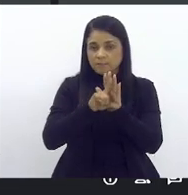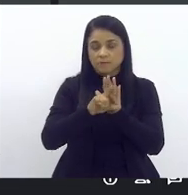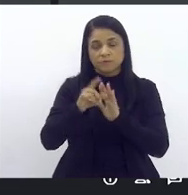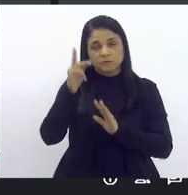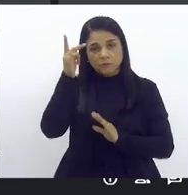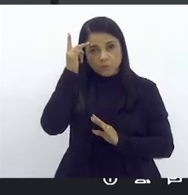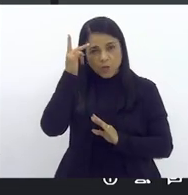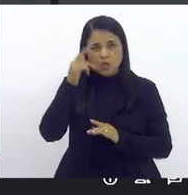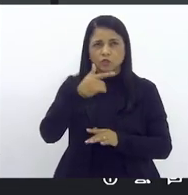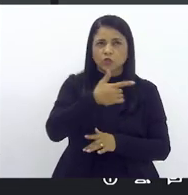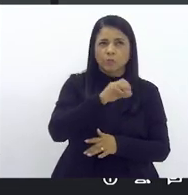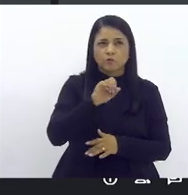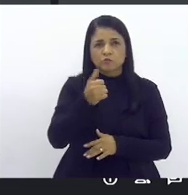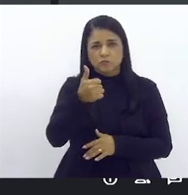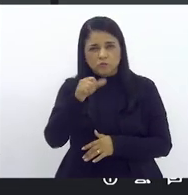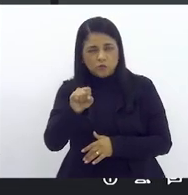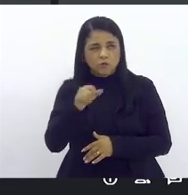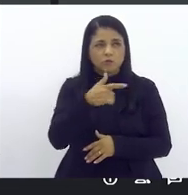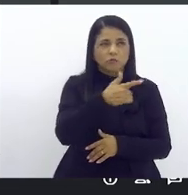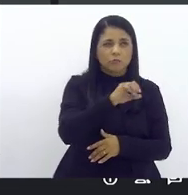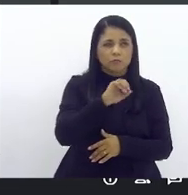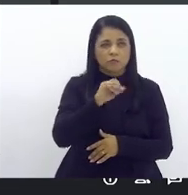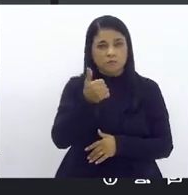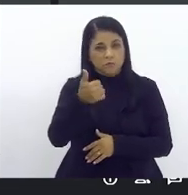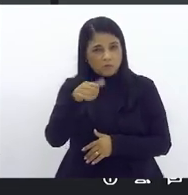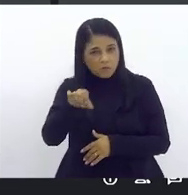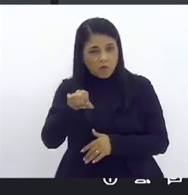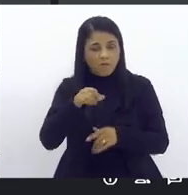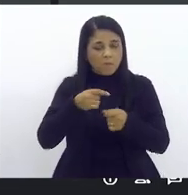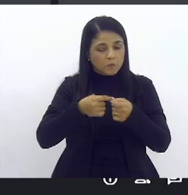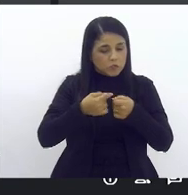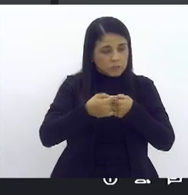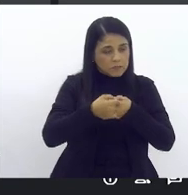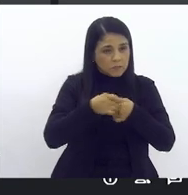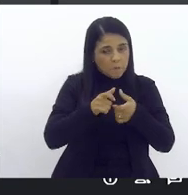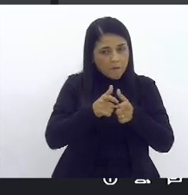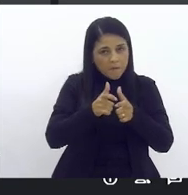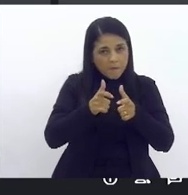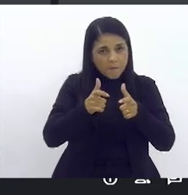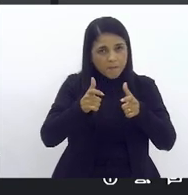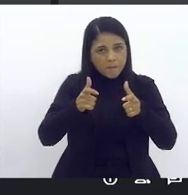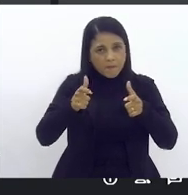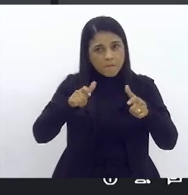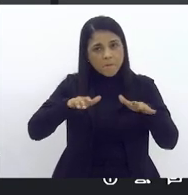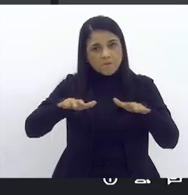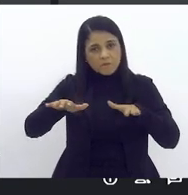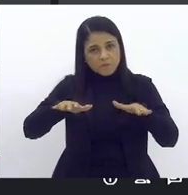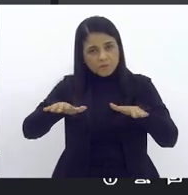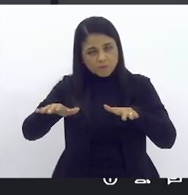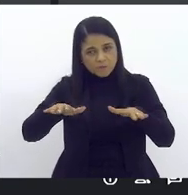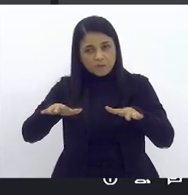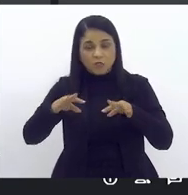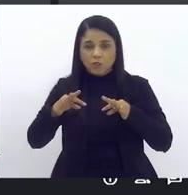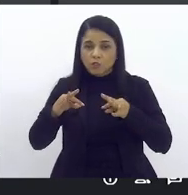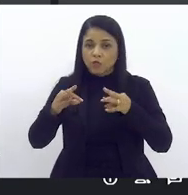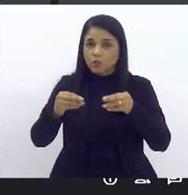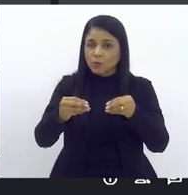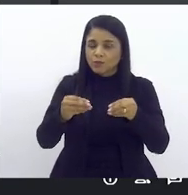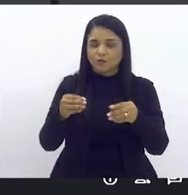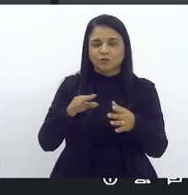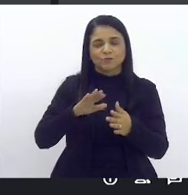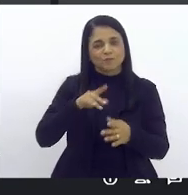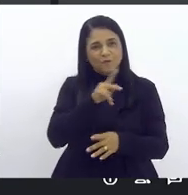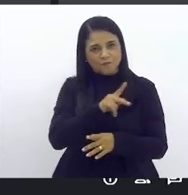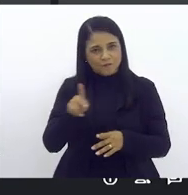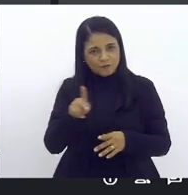2018, 2019, com alguns municípios, e esse movimento foi crescendo, né, ganhou esse nome, somos todas professoras, e hoje a gente